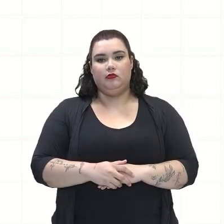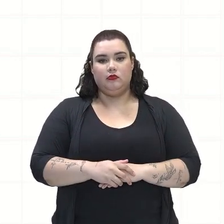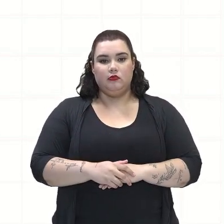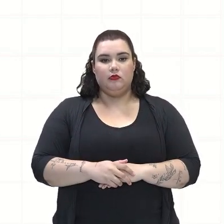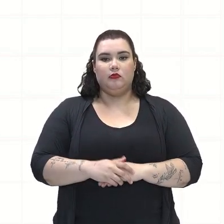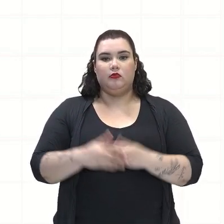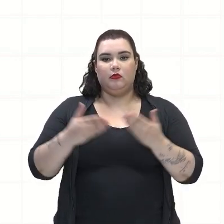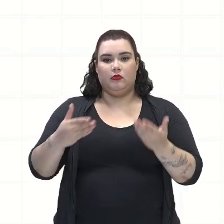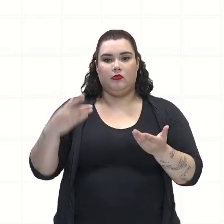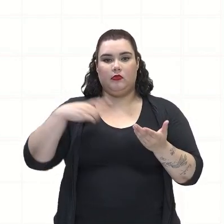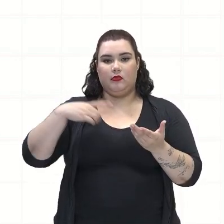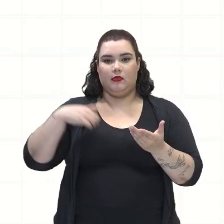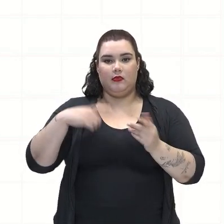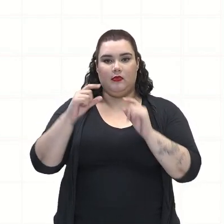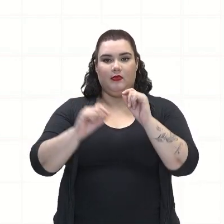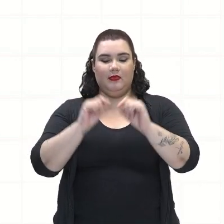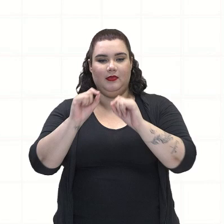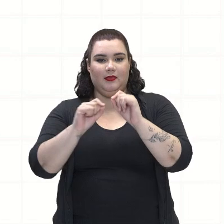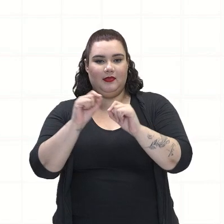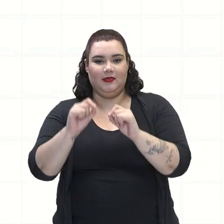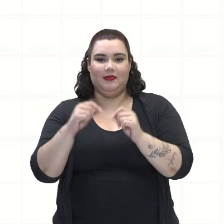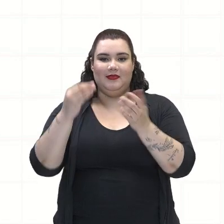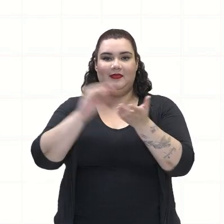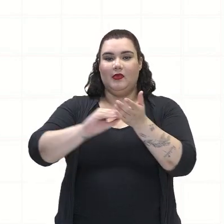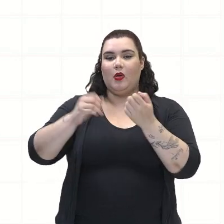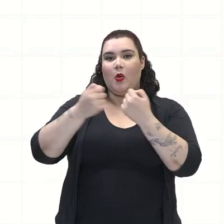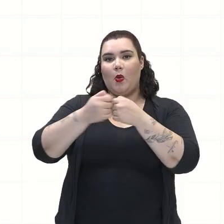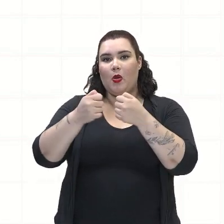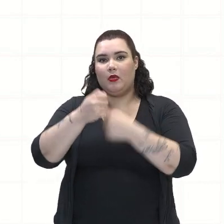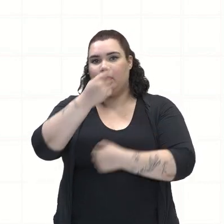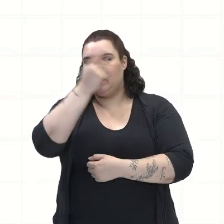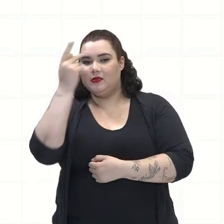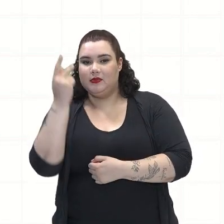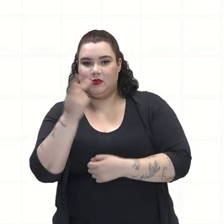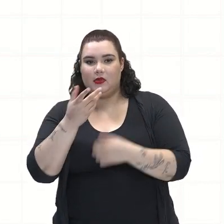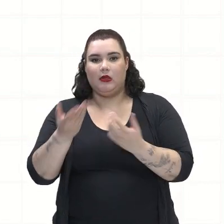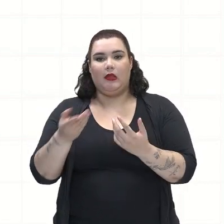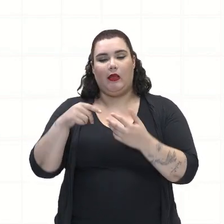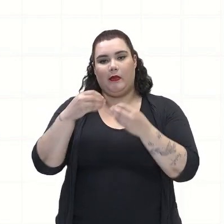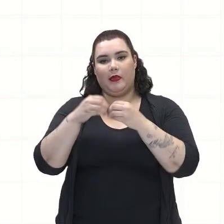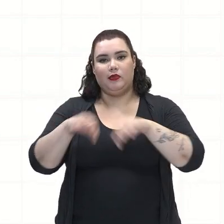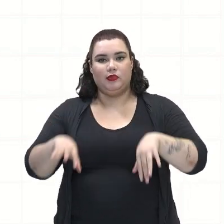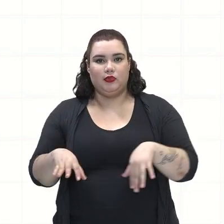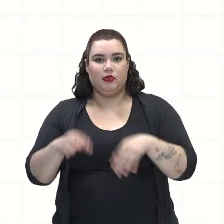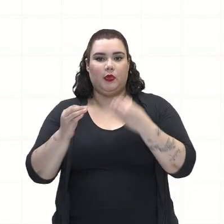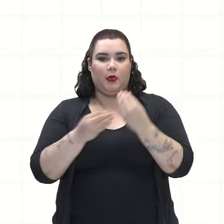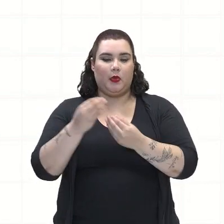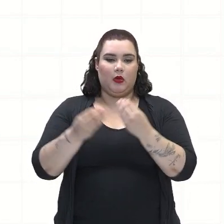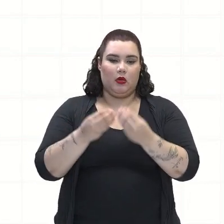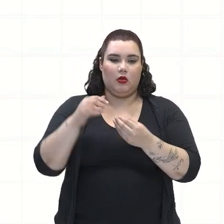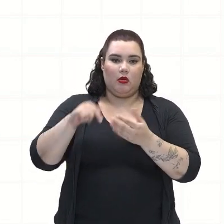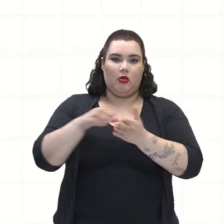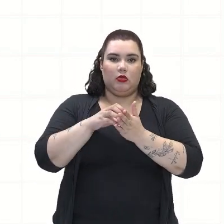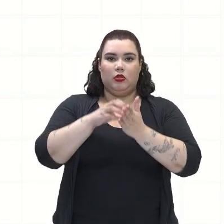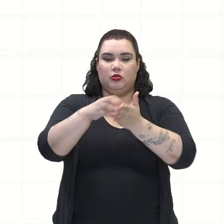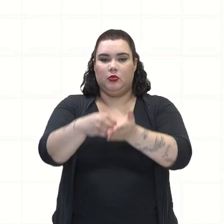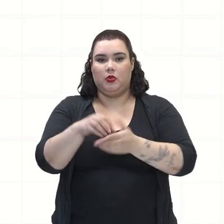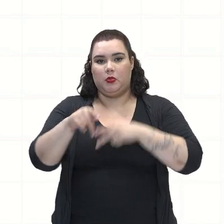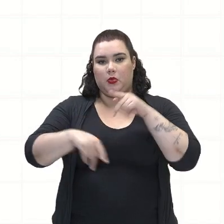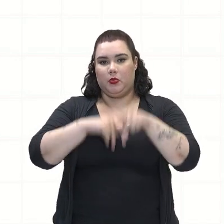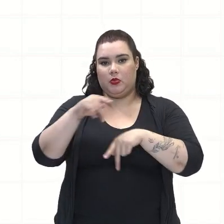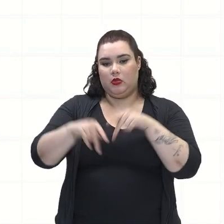pessoas usam transporte coletivo, ônibus e tal, isso acaba prejudicando o deslocamento, né? Prejudicando a população